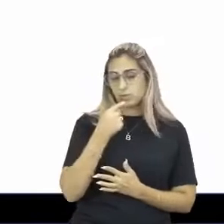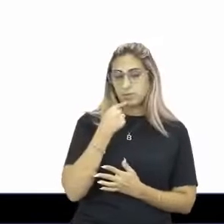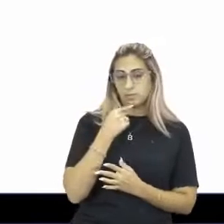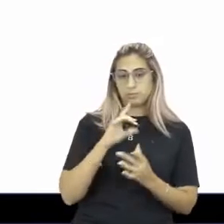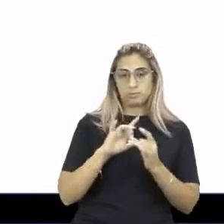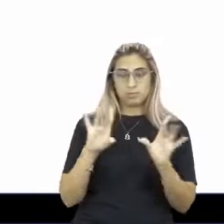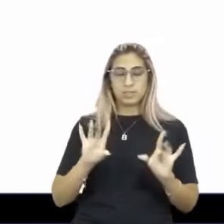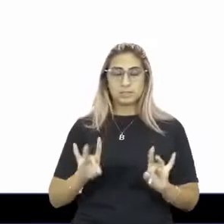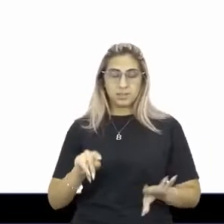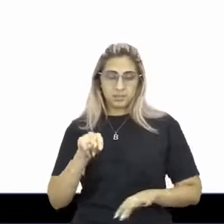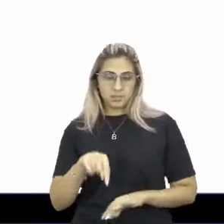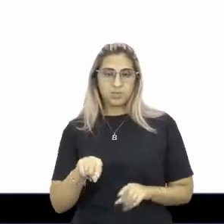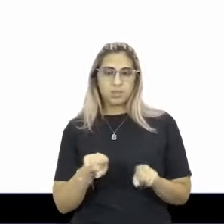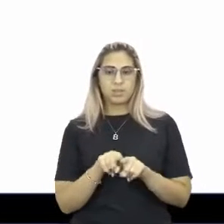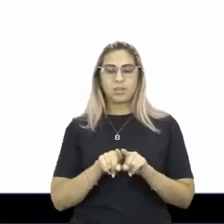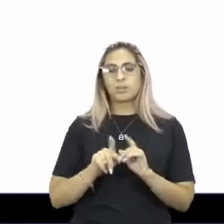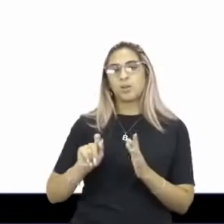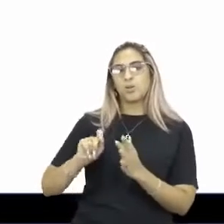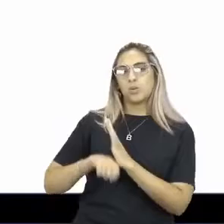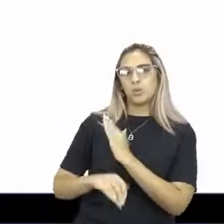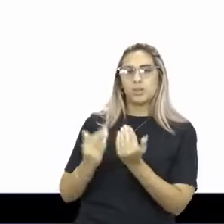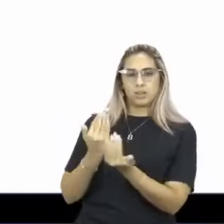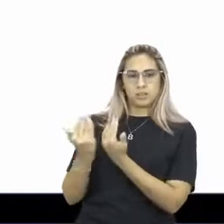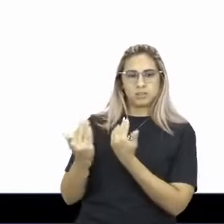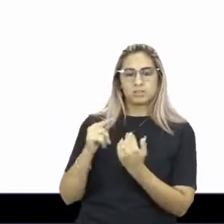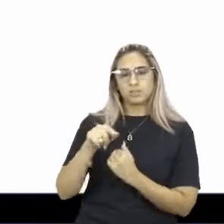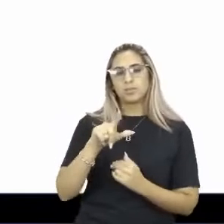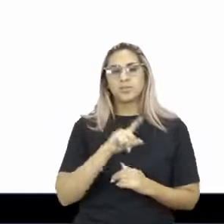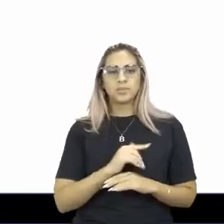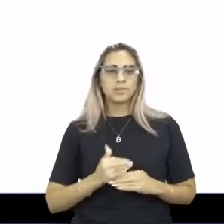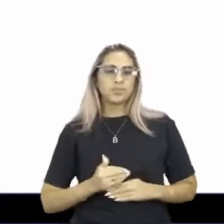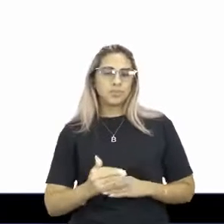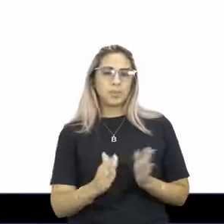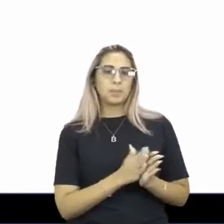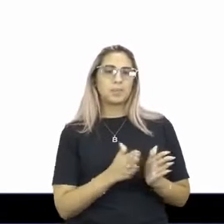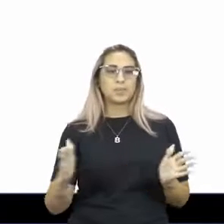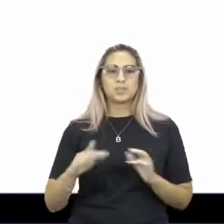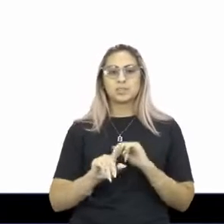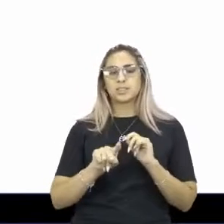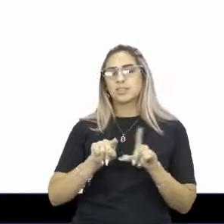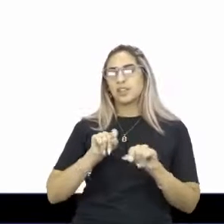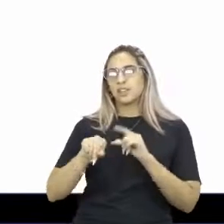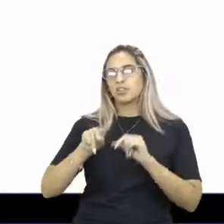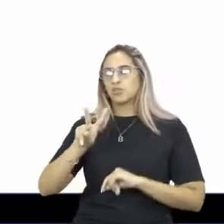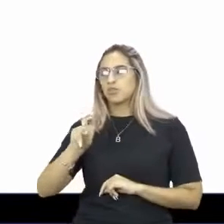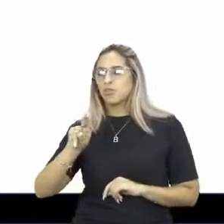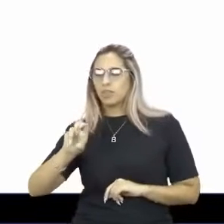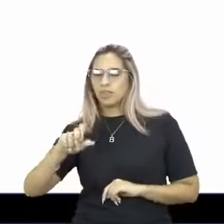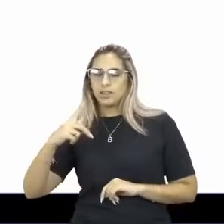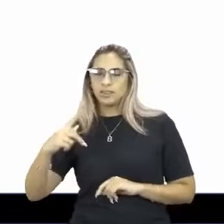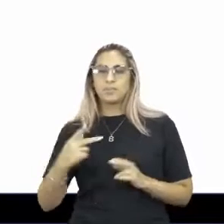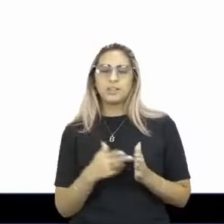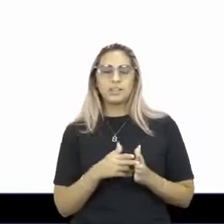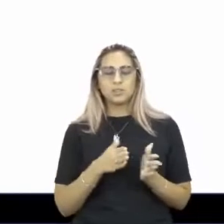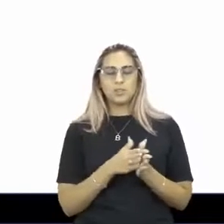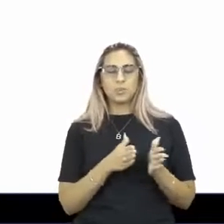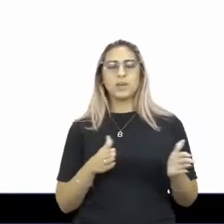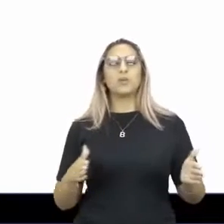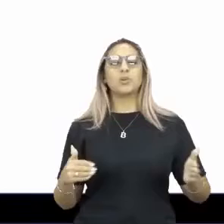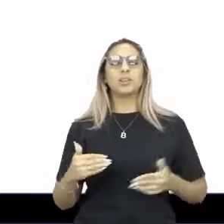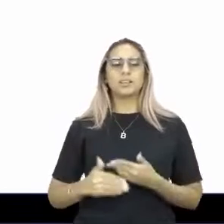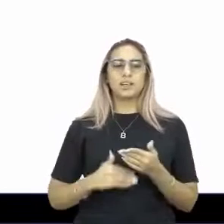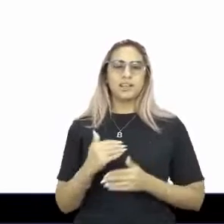No caso do docente à contratação, que está vindo pelo processo seletivo da VUNESP, só vai ter esse daqui, que é o de